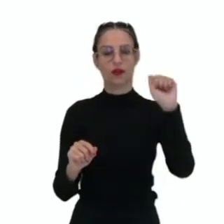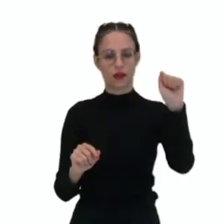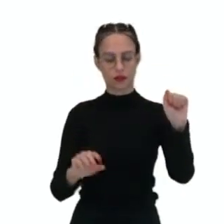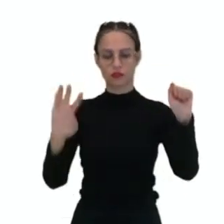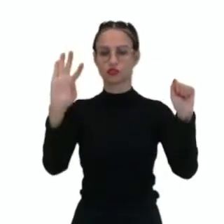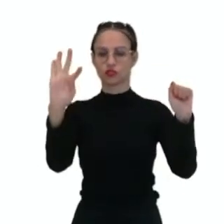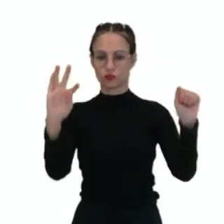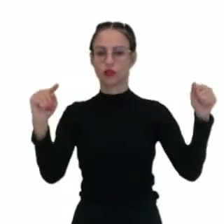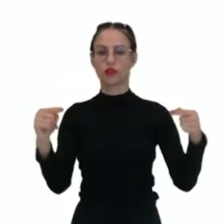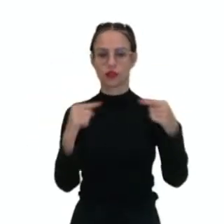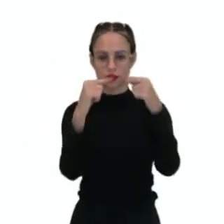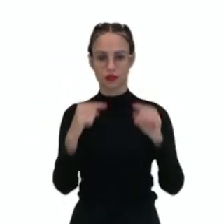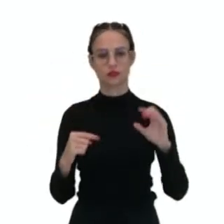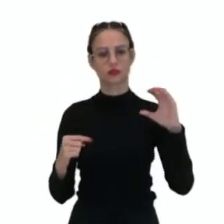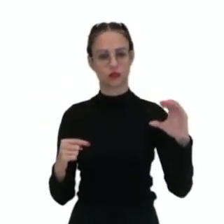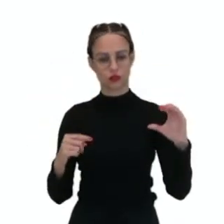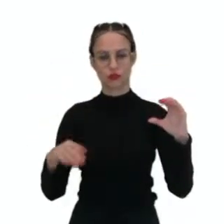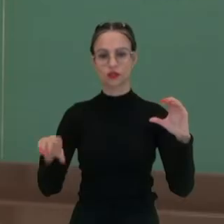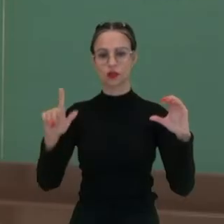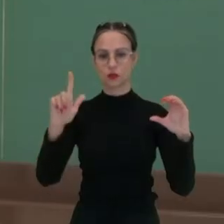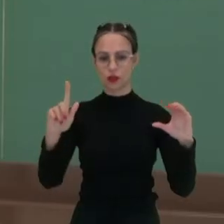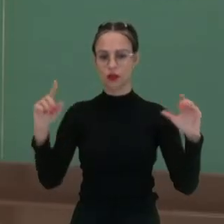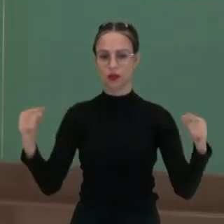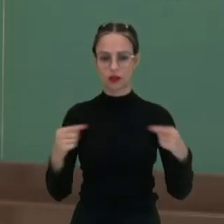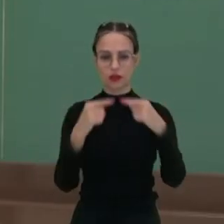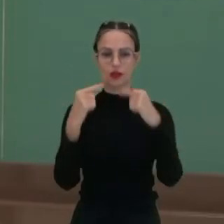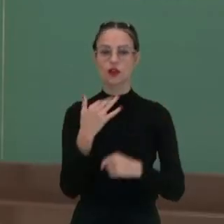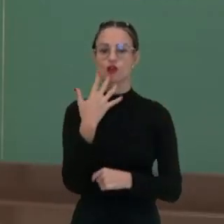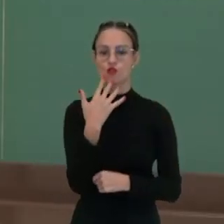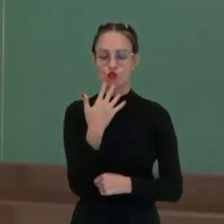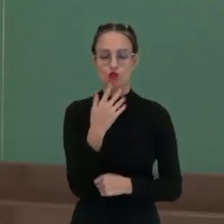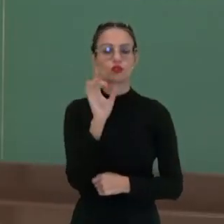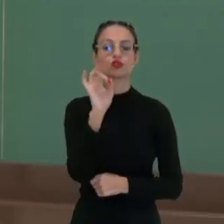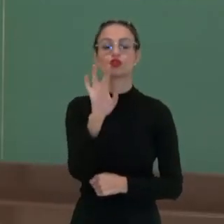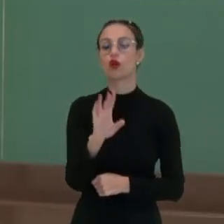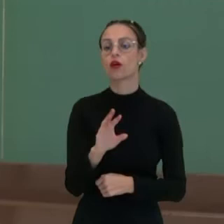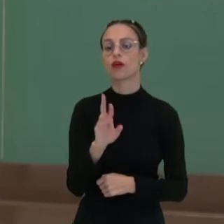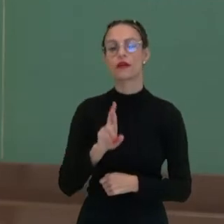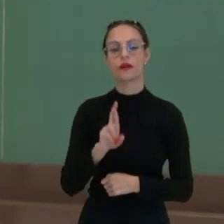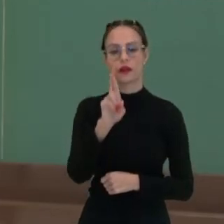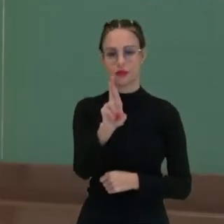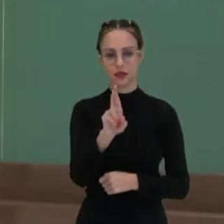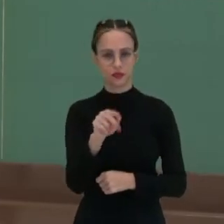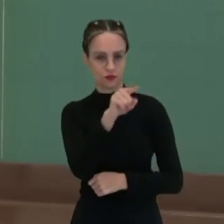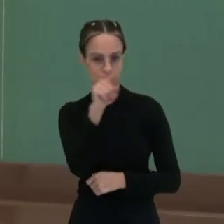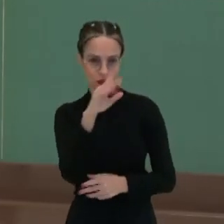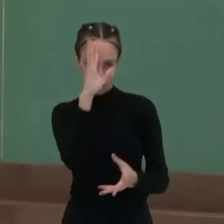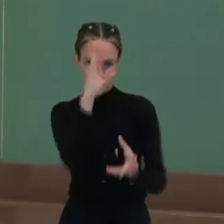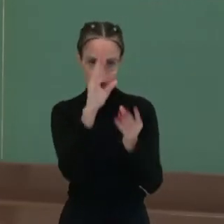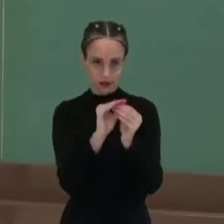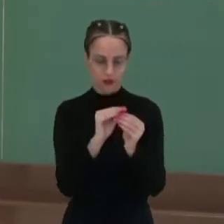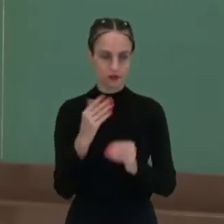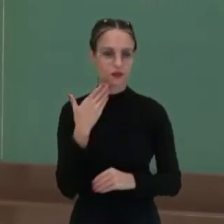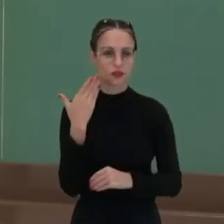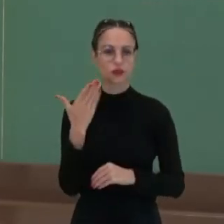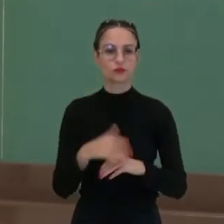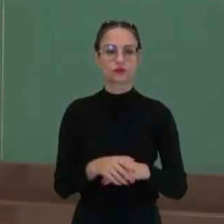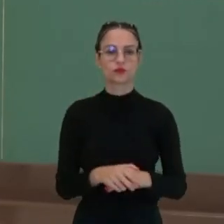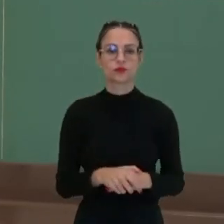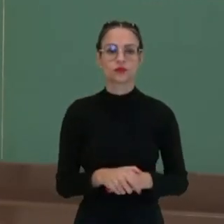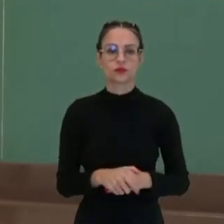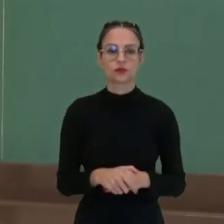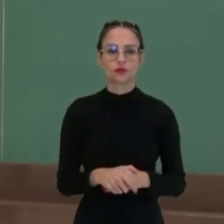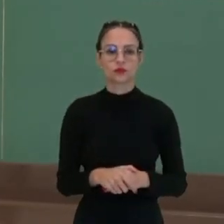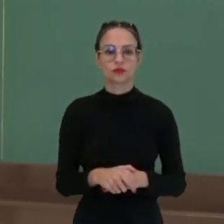com timina, citosina com guanina. As cores são apenas para facilitar a sua compreensão. Então, os